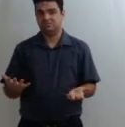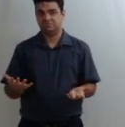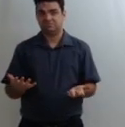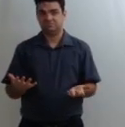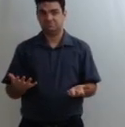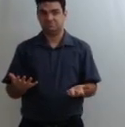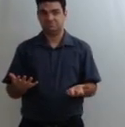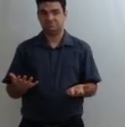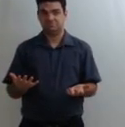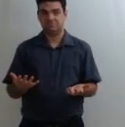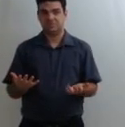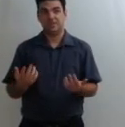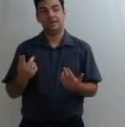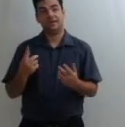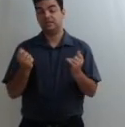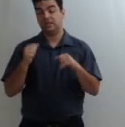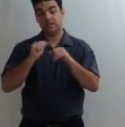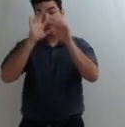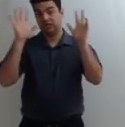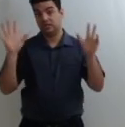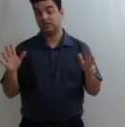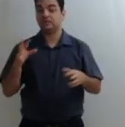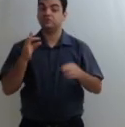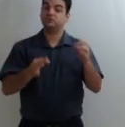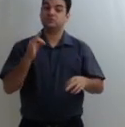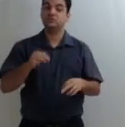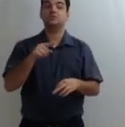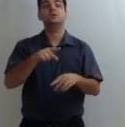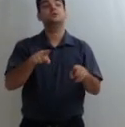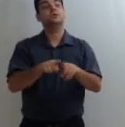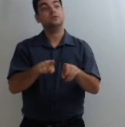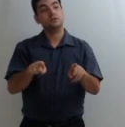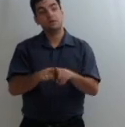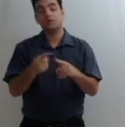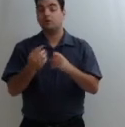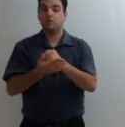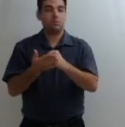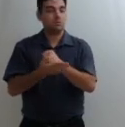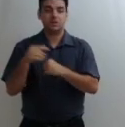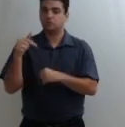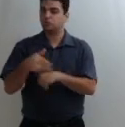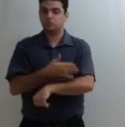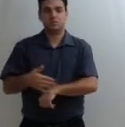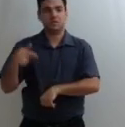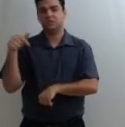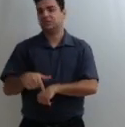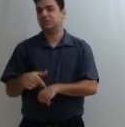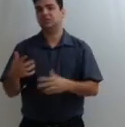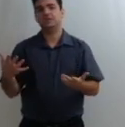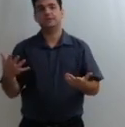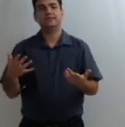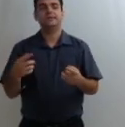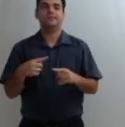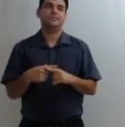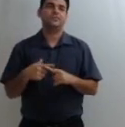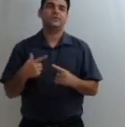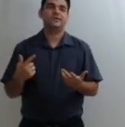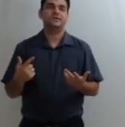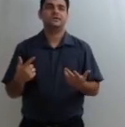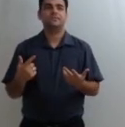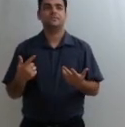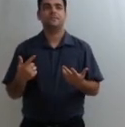mais claro ao juízo, assim como o precedente da corte, porque, afinal de contas, isso